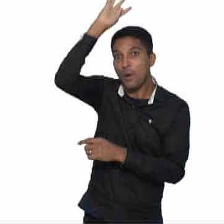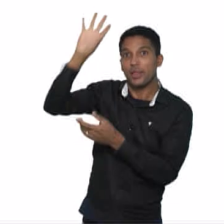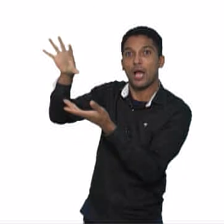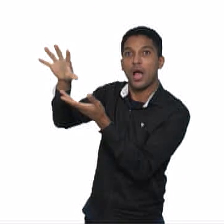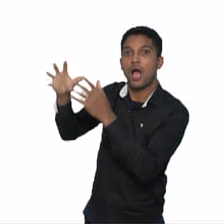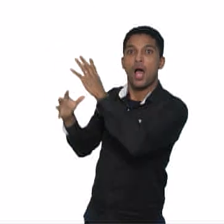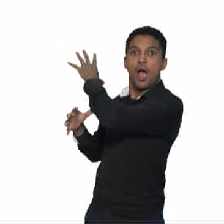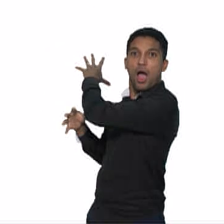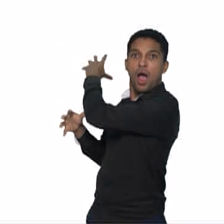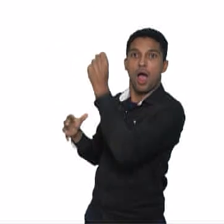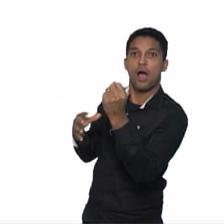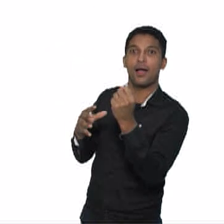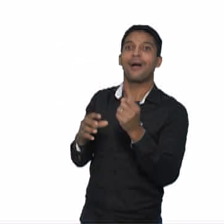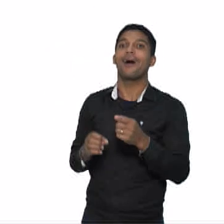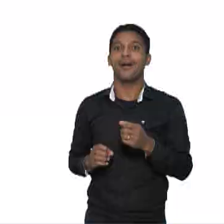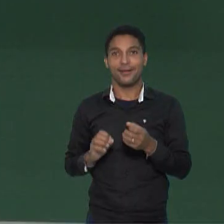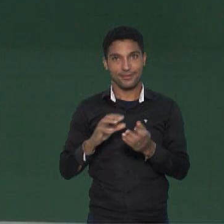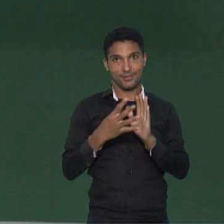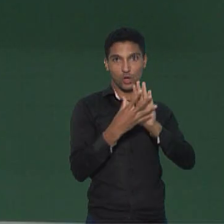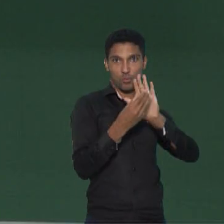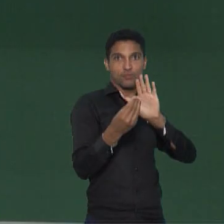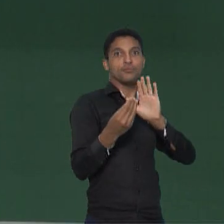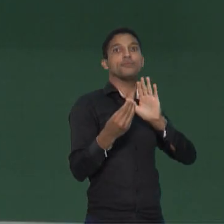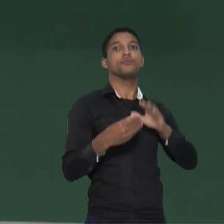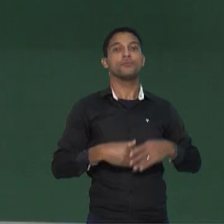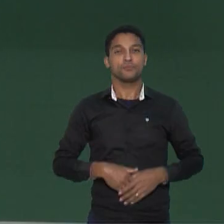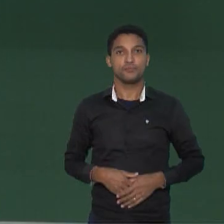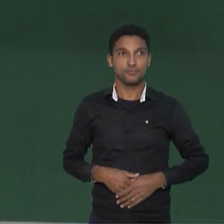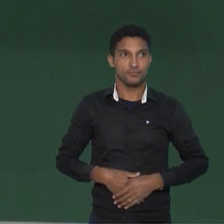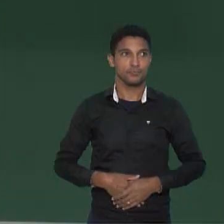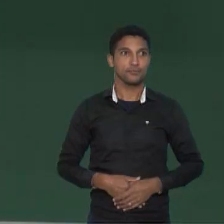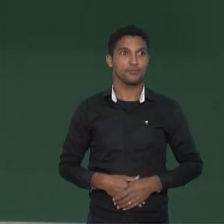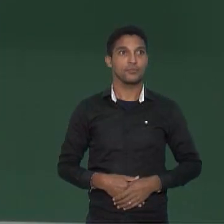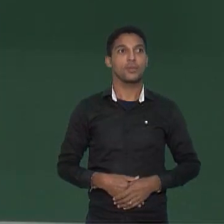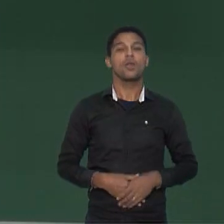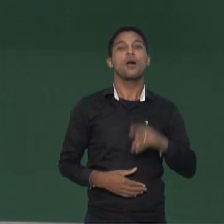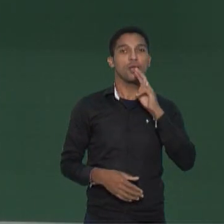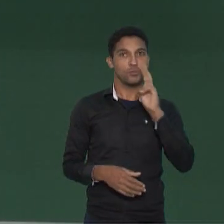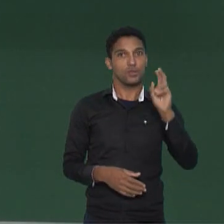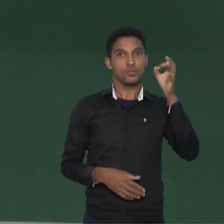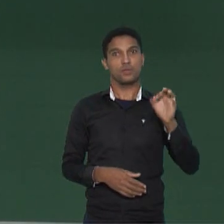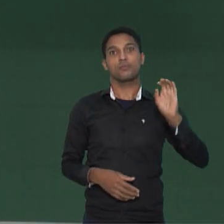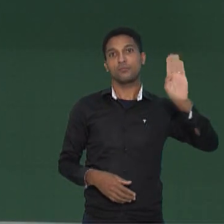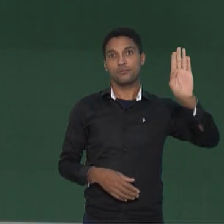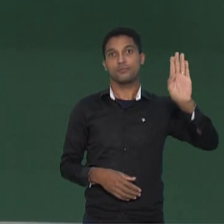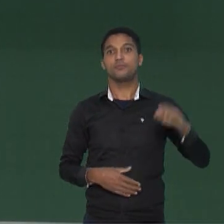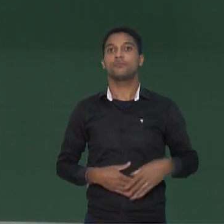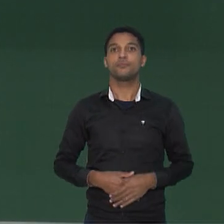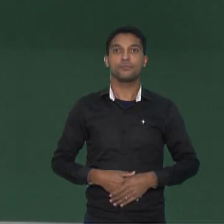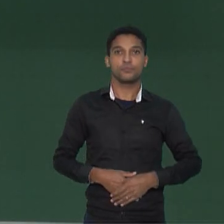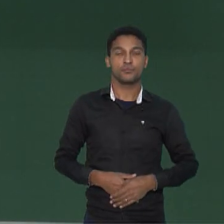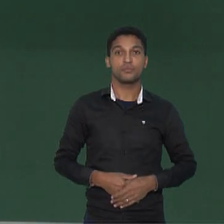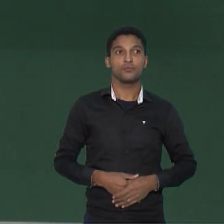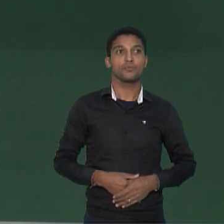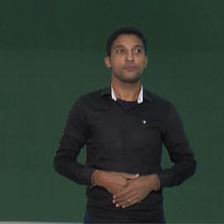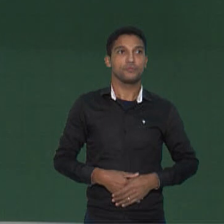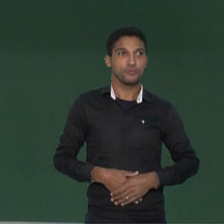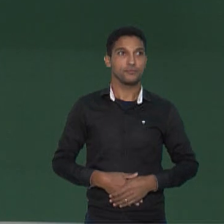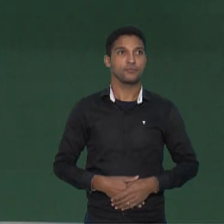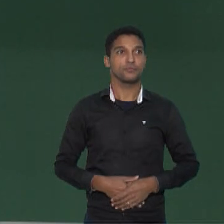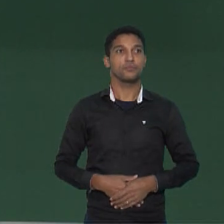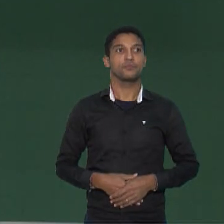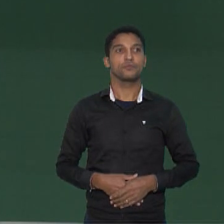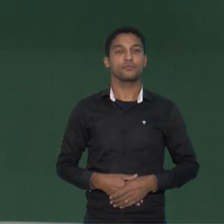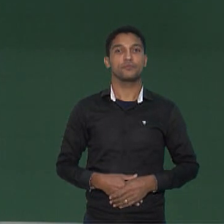e convencionalismo. Sim, era muito regrado para tudo sair correto. Então a resposta certa é a letra B. 2 e 3